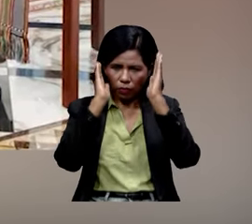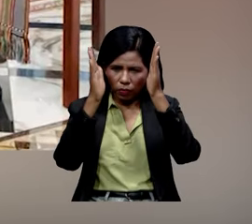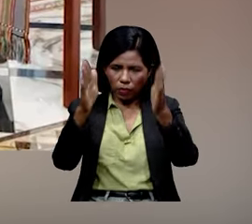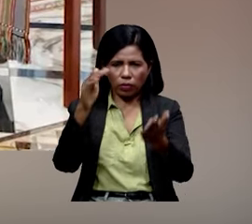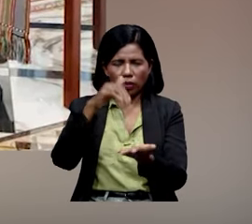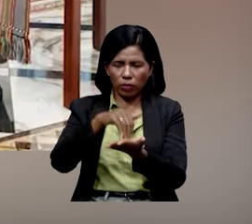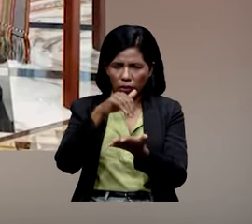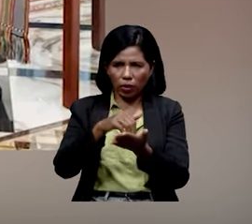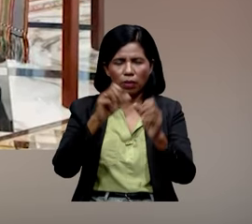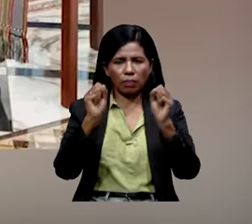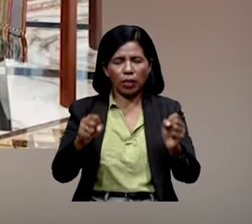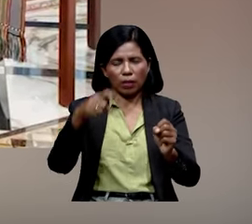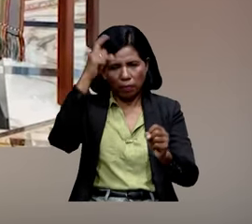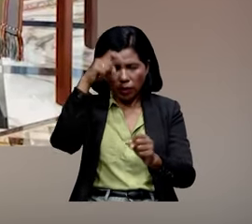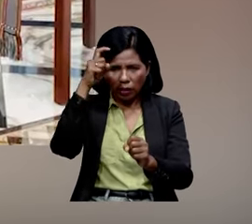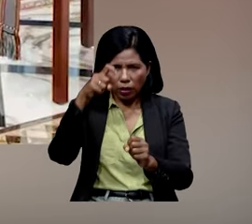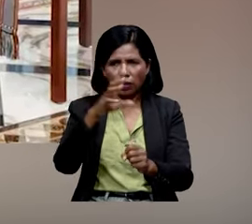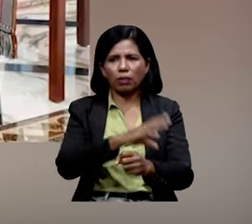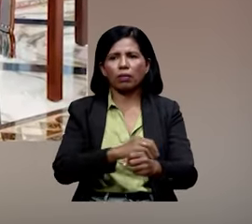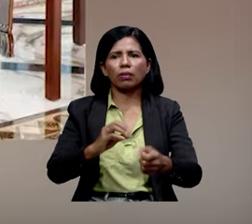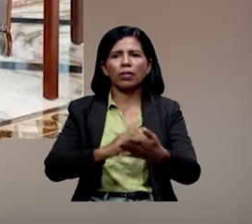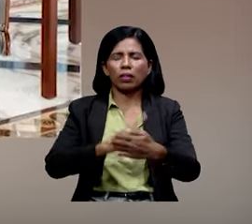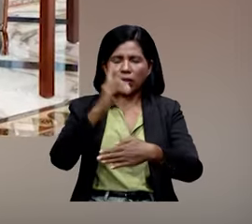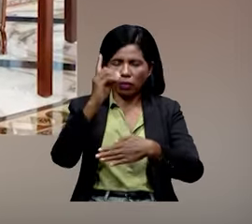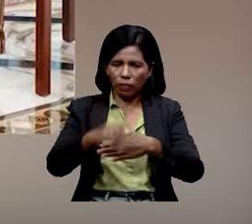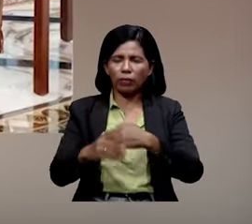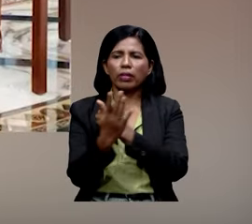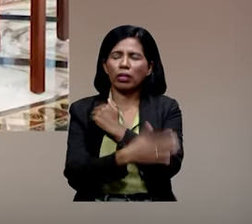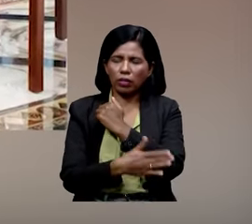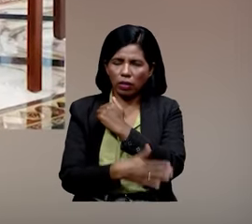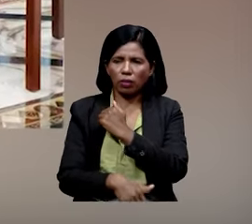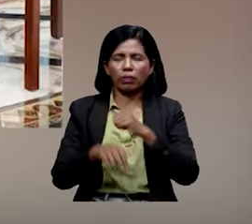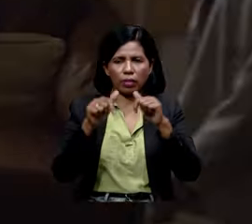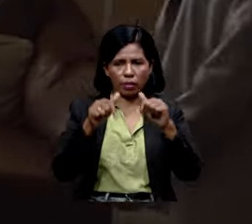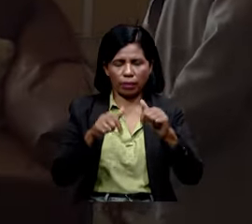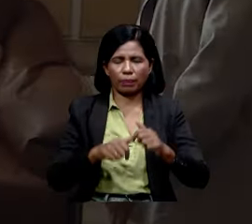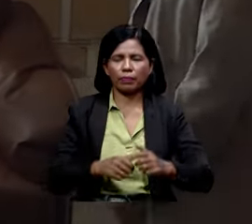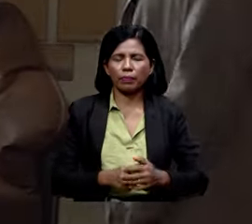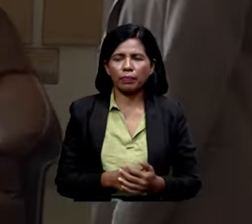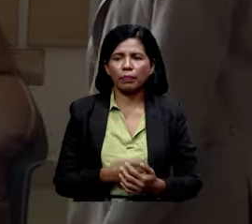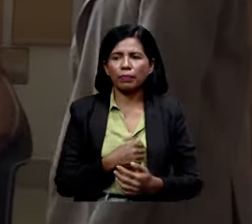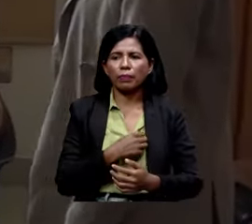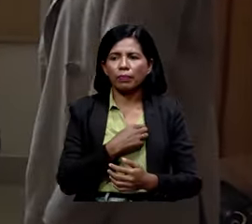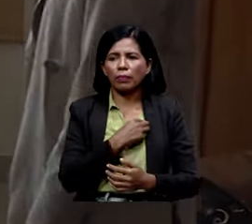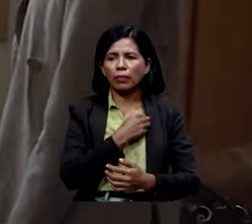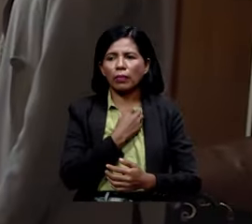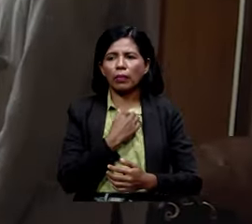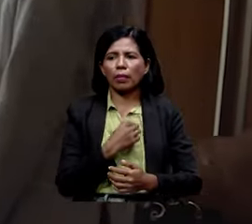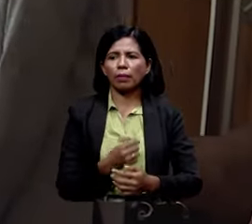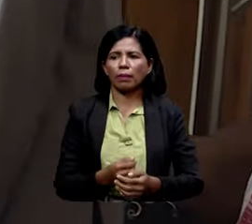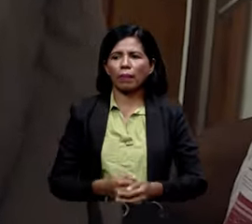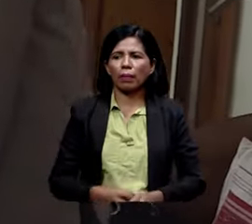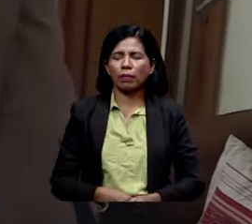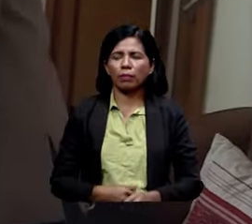estuda, no nebele sai matene, que desenvolve na saúde. Agostinho da Costa, Romaldo Neves, GMN.